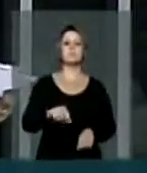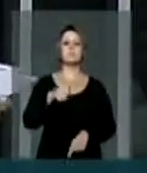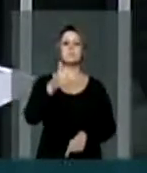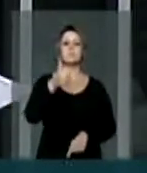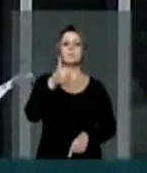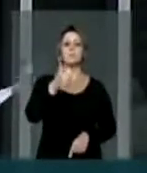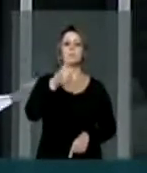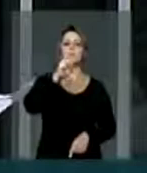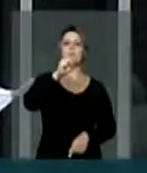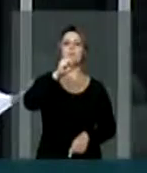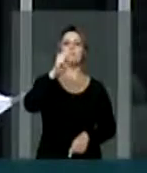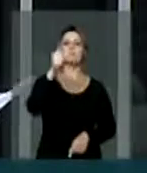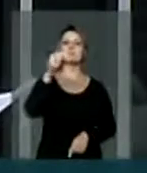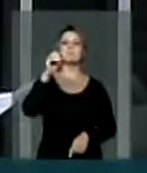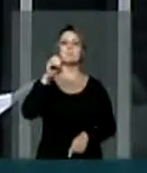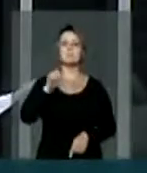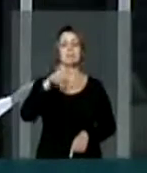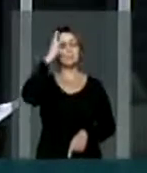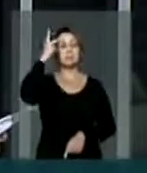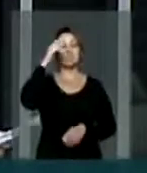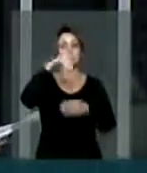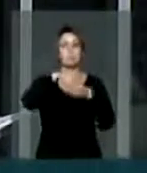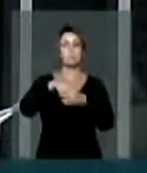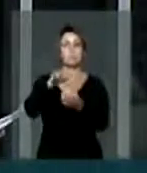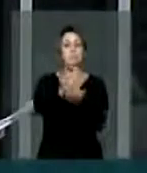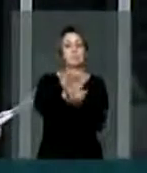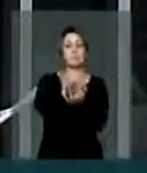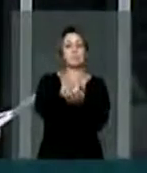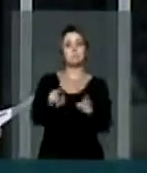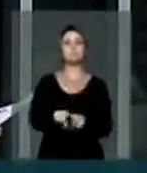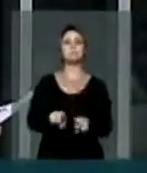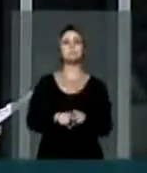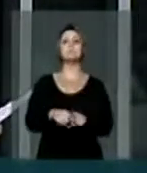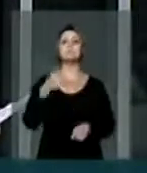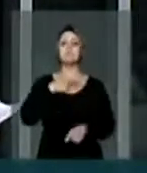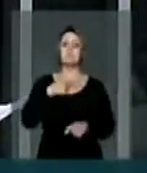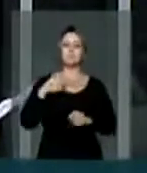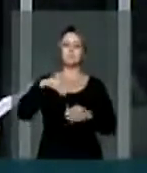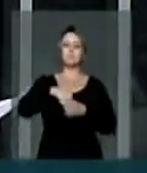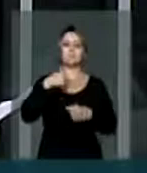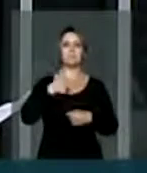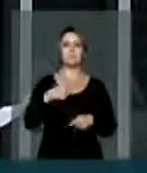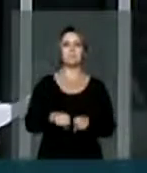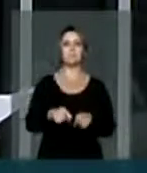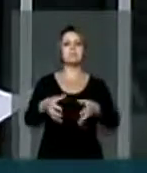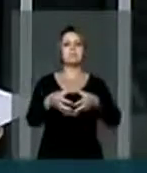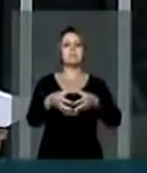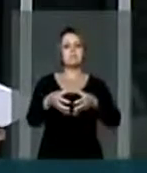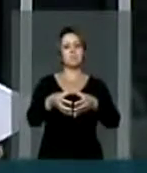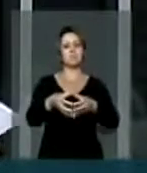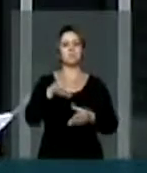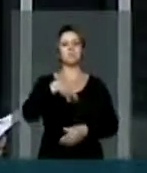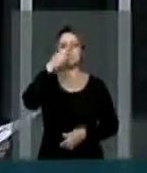185.870 eleitores de Pernambuco que me fizeram chegar a esta casa, em especial toda a comunidade evangélica,